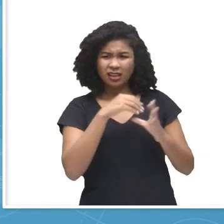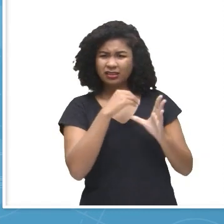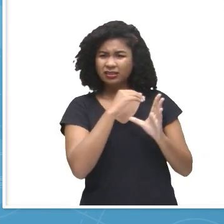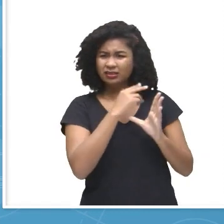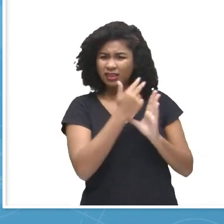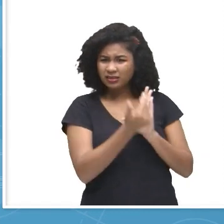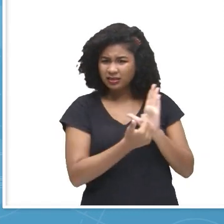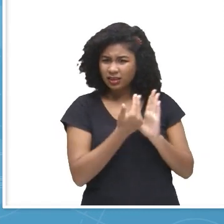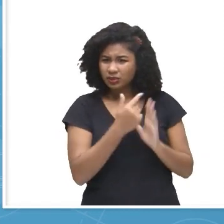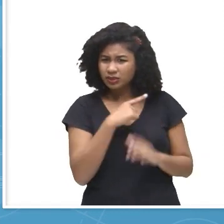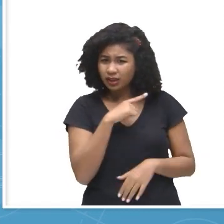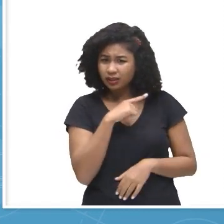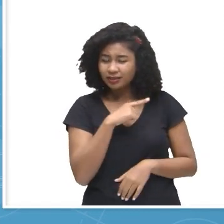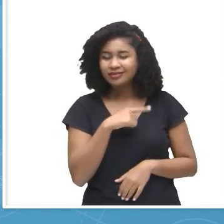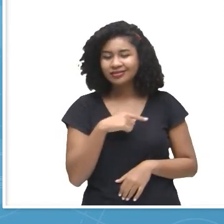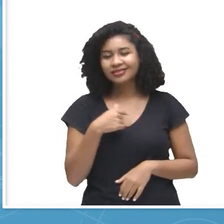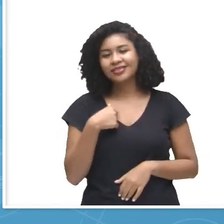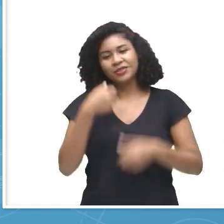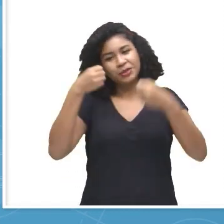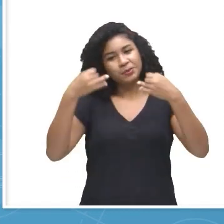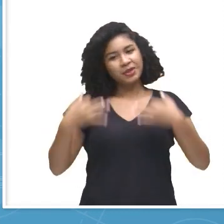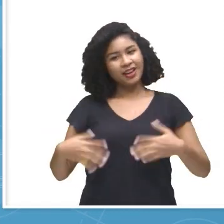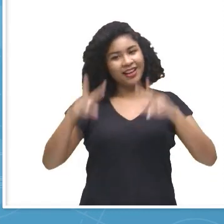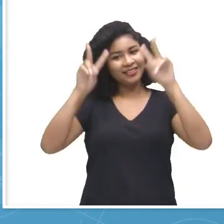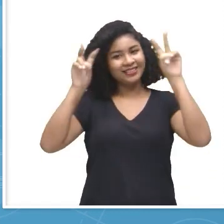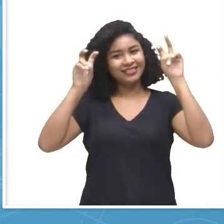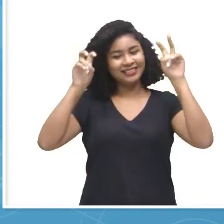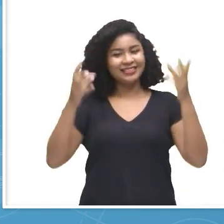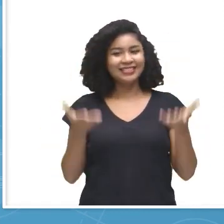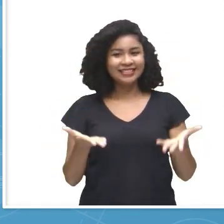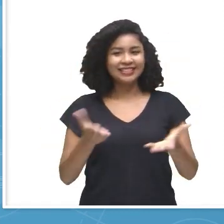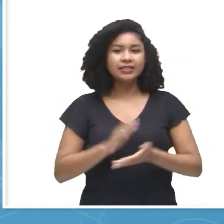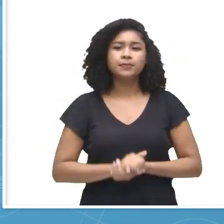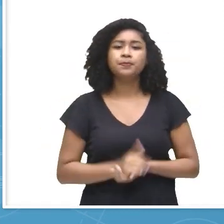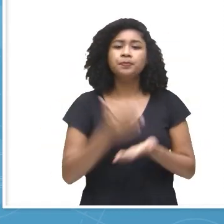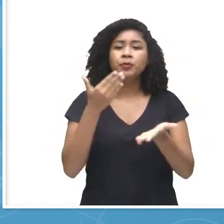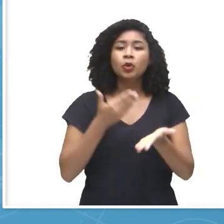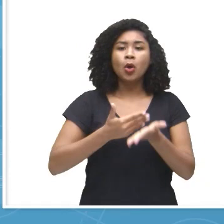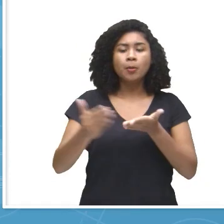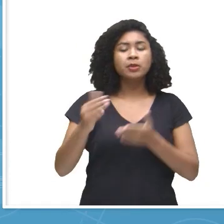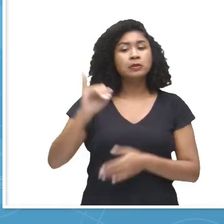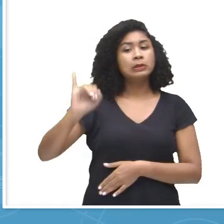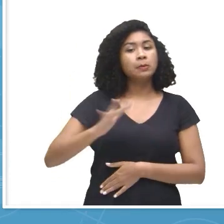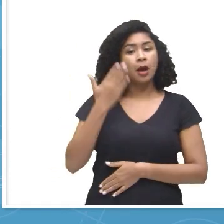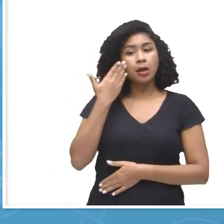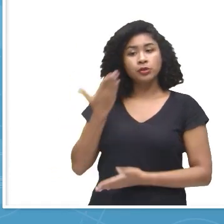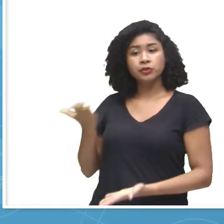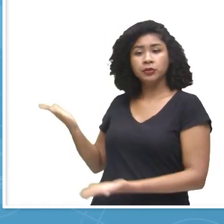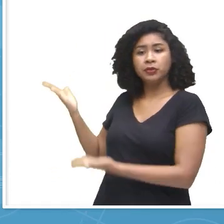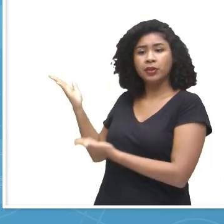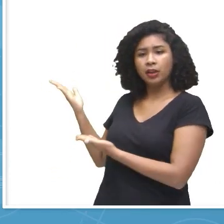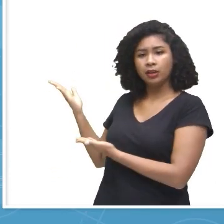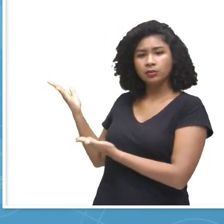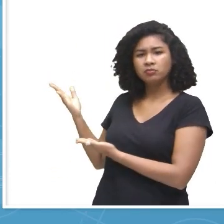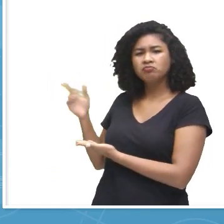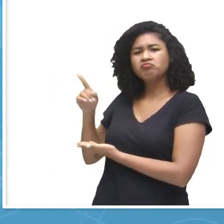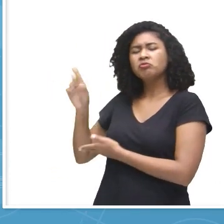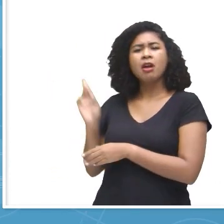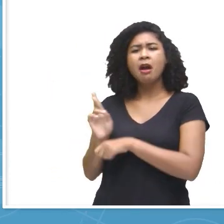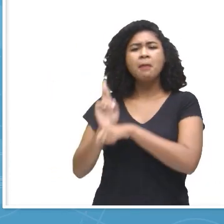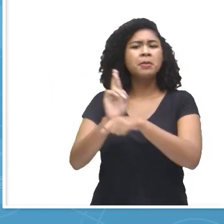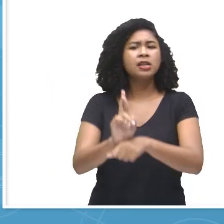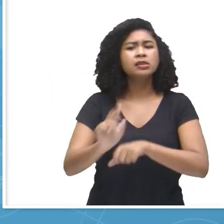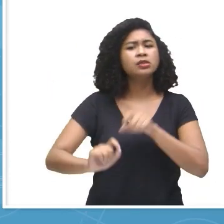Então a gente vai falar sobre isso. Então nós vamos começar observando uma imagem. Vamos lá, o que essa imagem representa